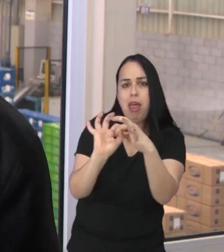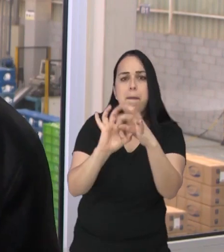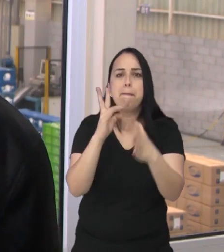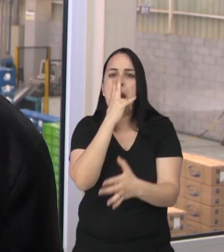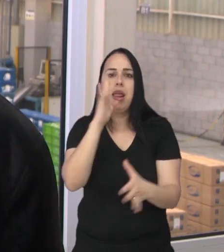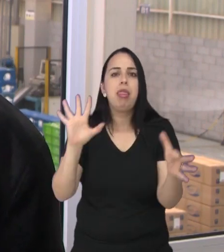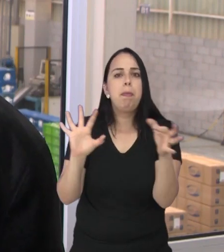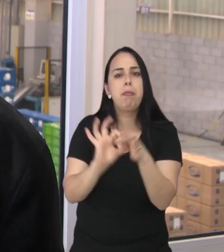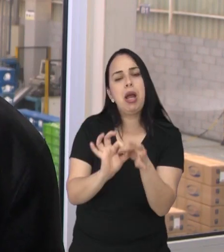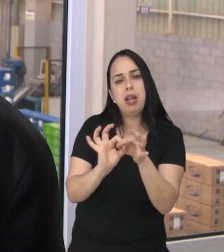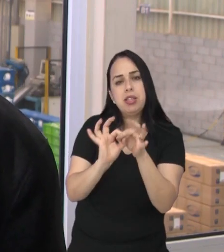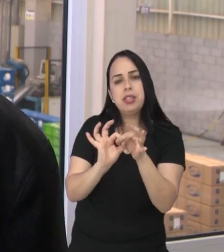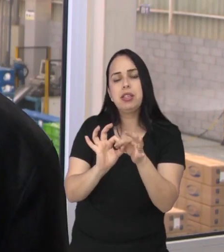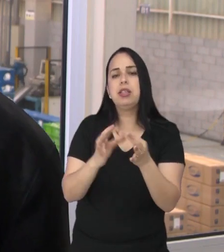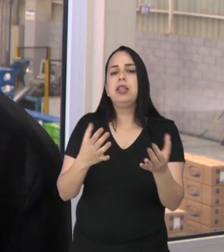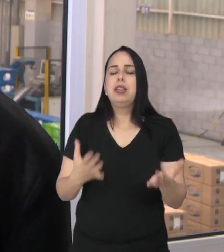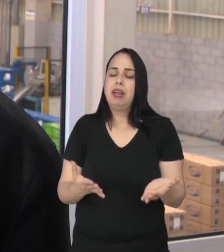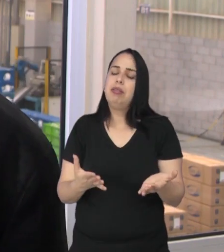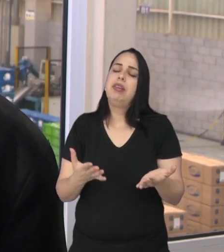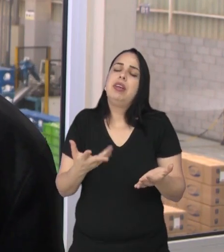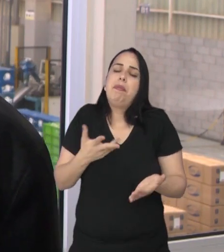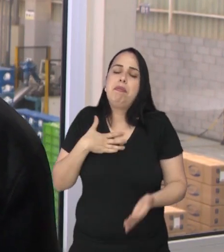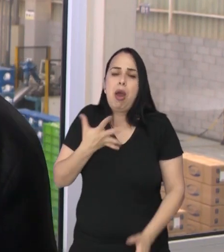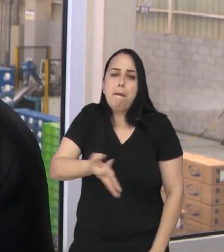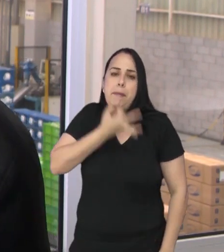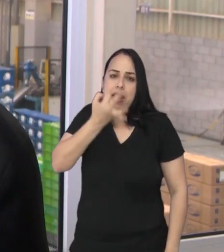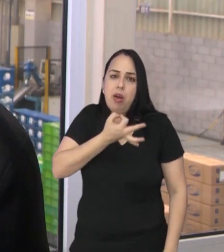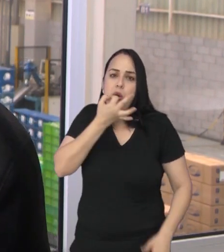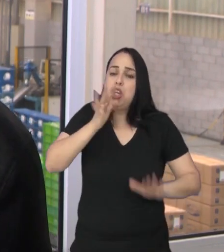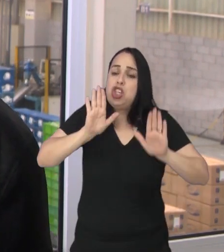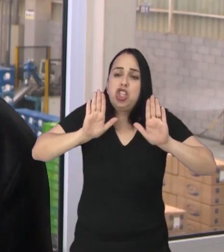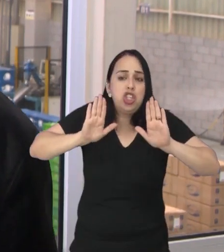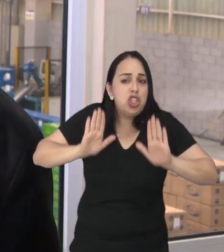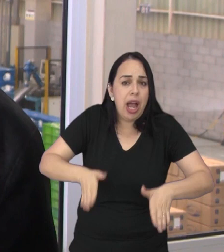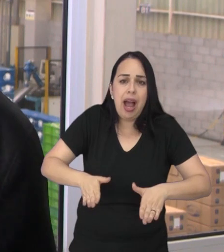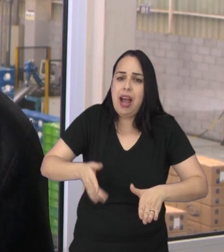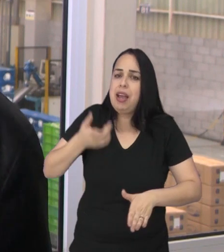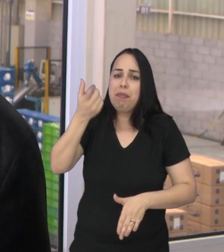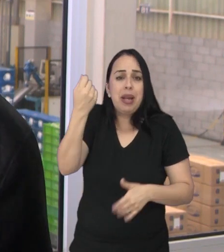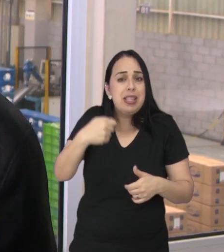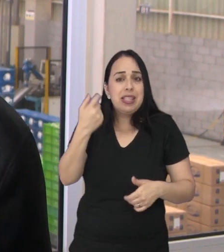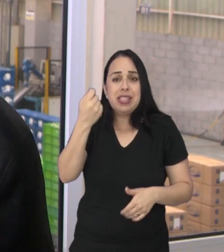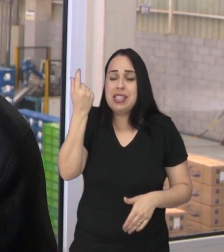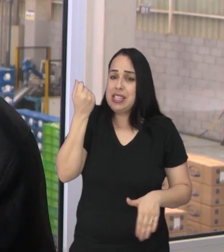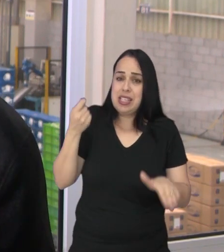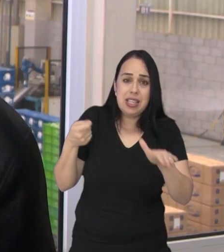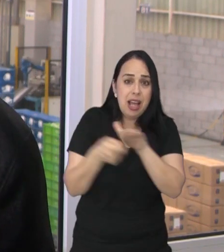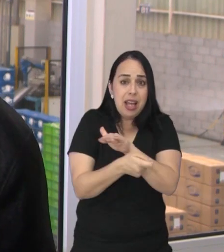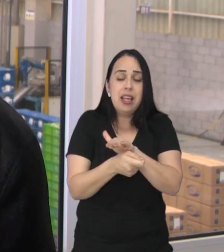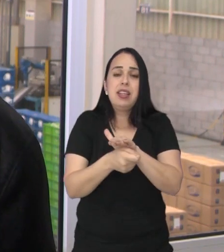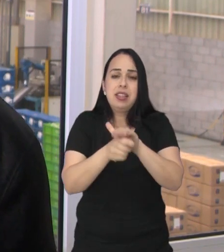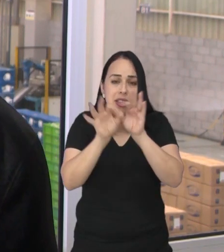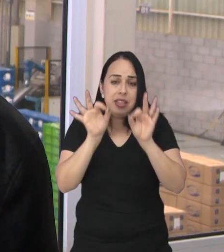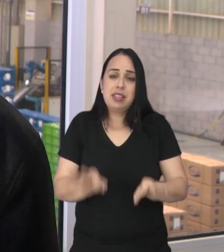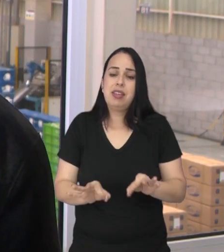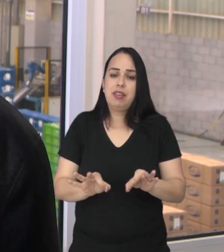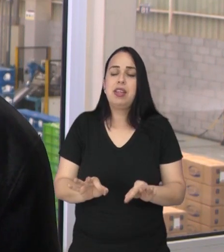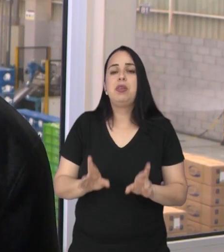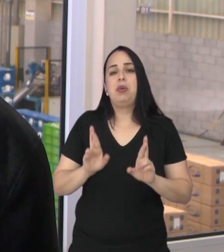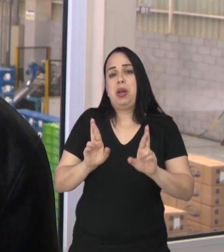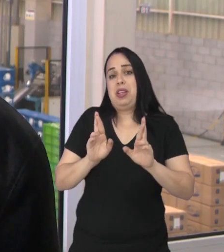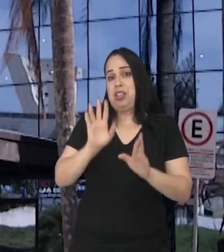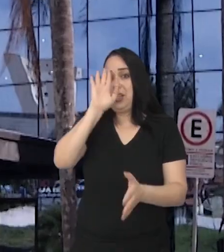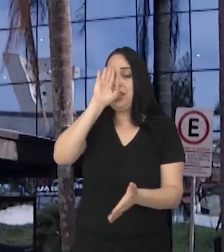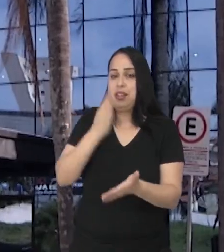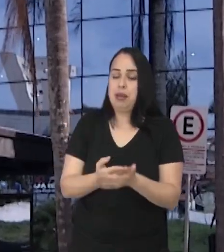negócios, tudo. Então, eu acho que até é uma demanda que já está represada, né? É questão de investimento, é questão de colocar no papel, mas eu acredito que pode dar